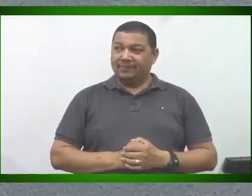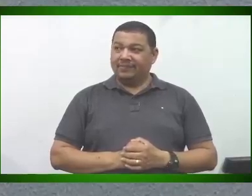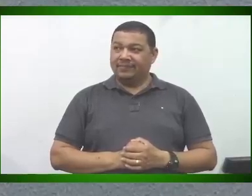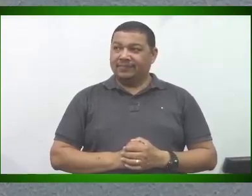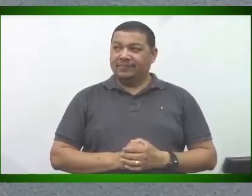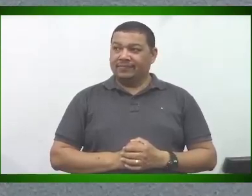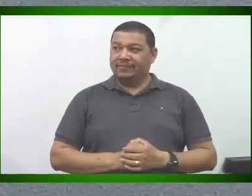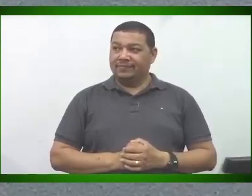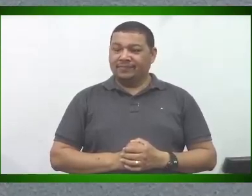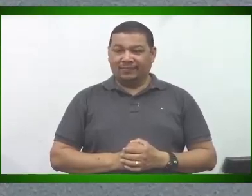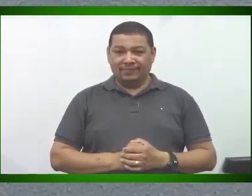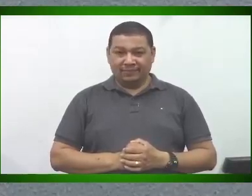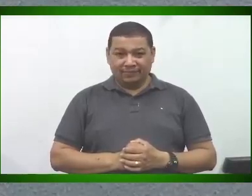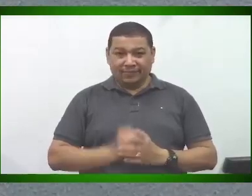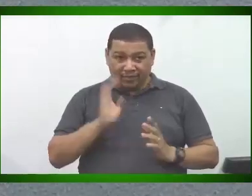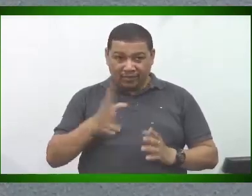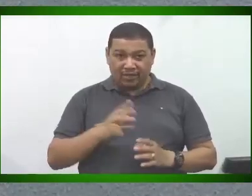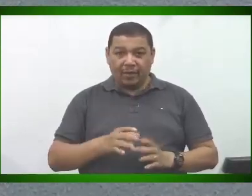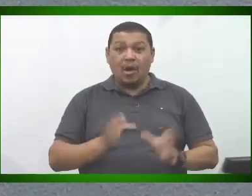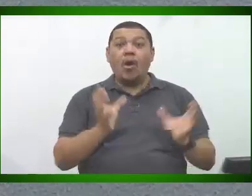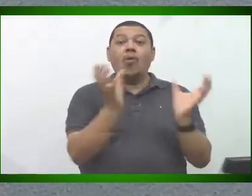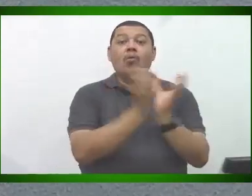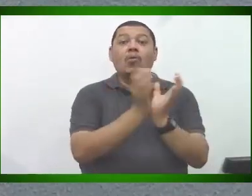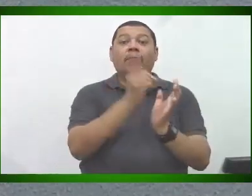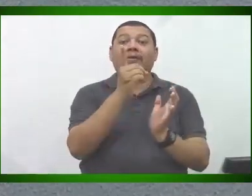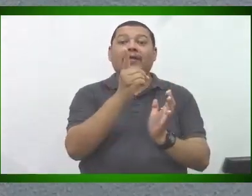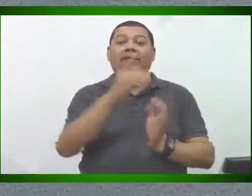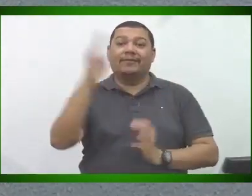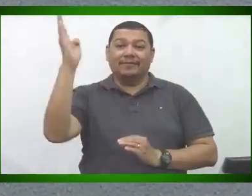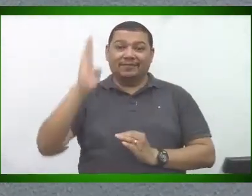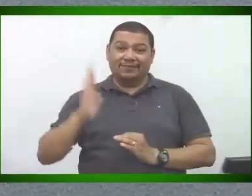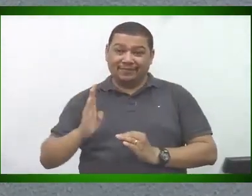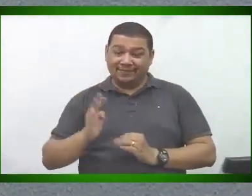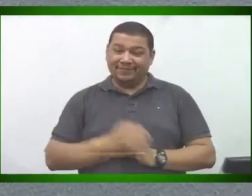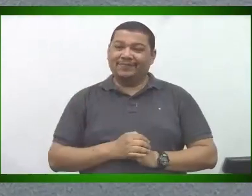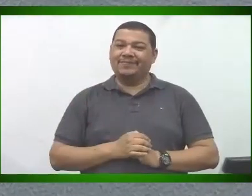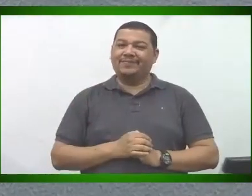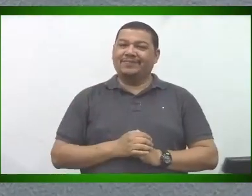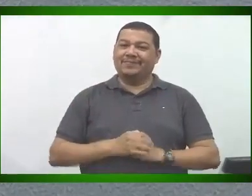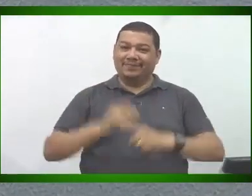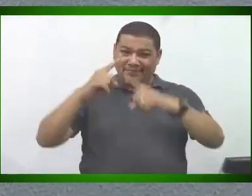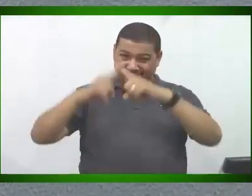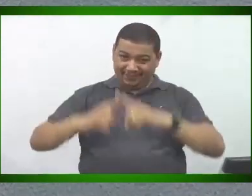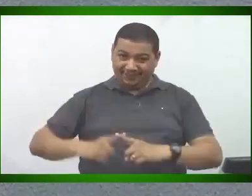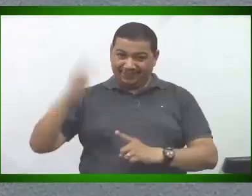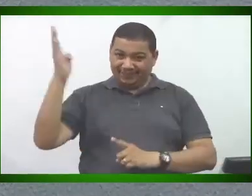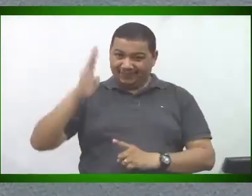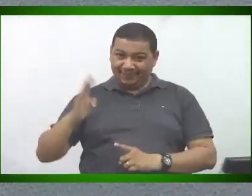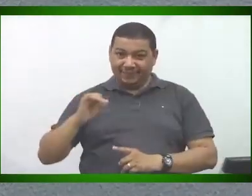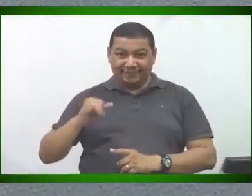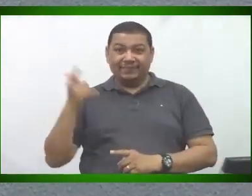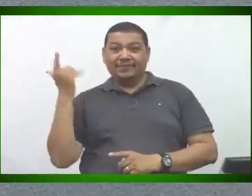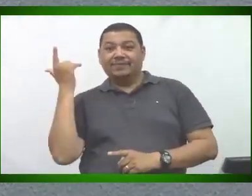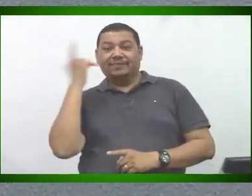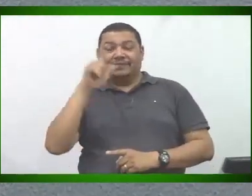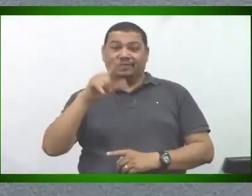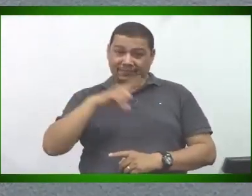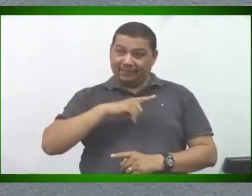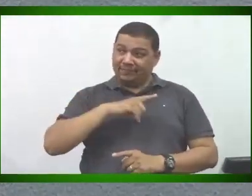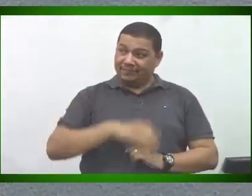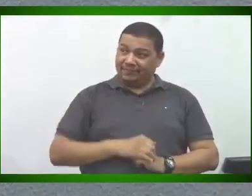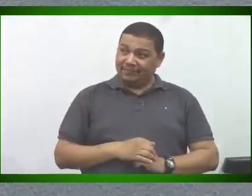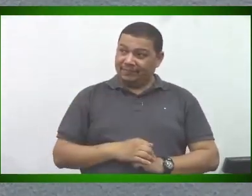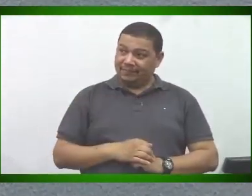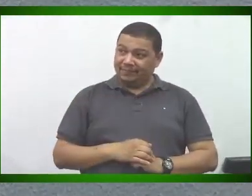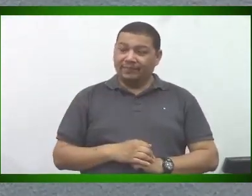já estamos participando, vereador Capiche, né? Então, né, inicia-se aí que conseguimos agora lutar também para participar